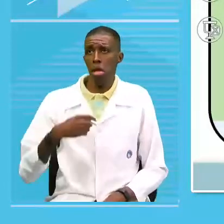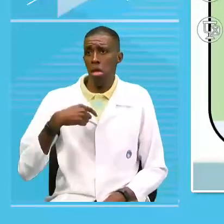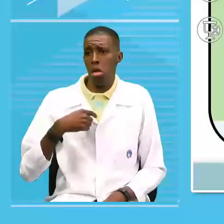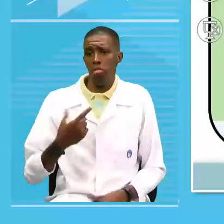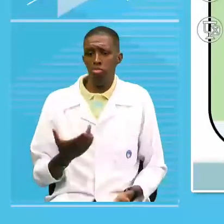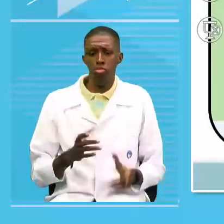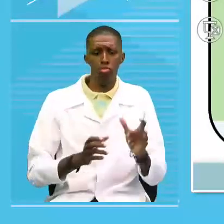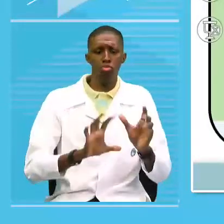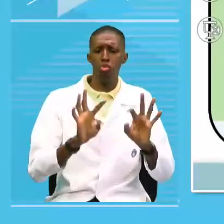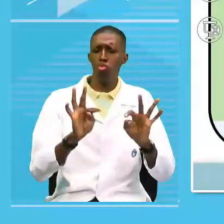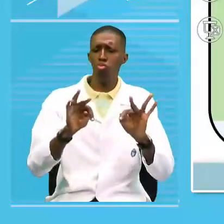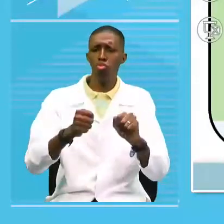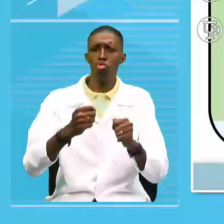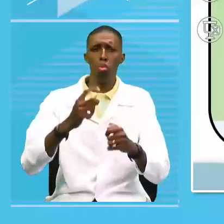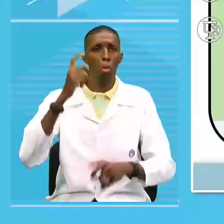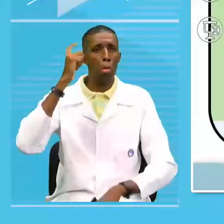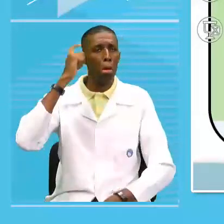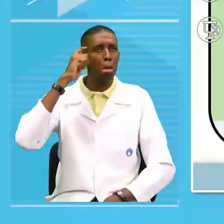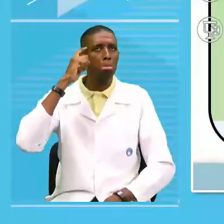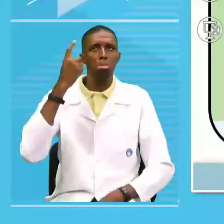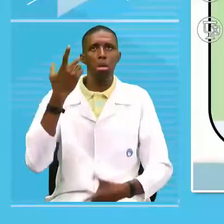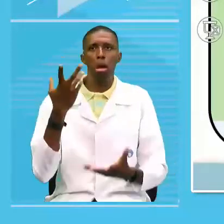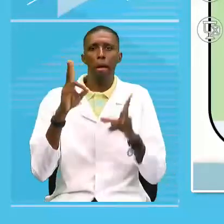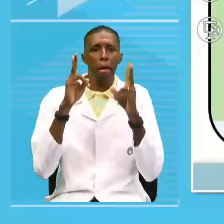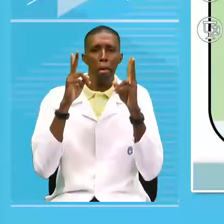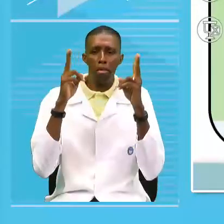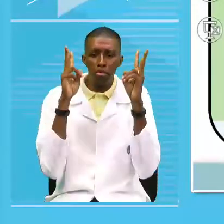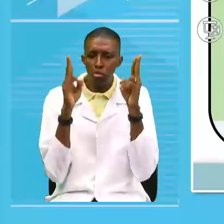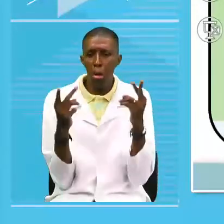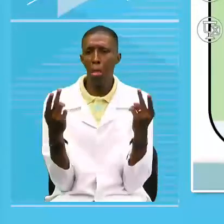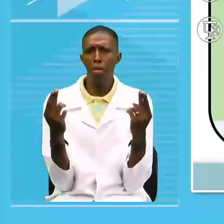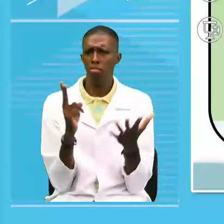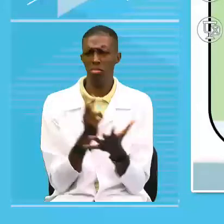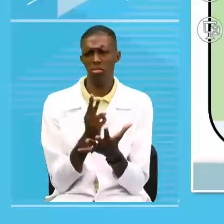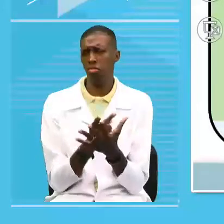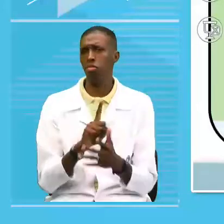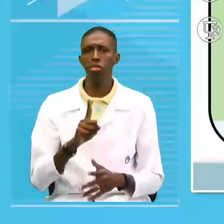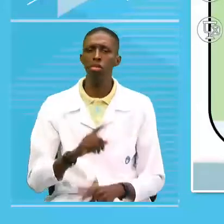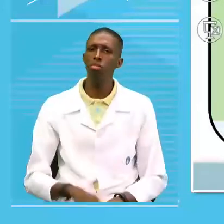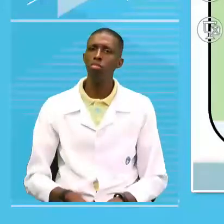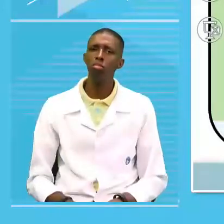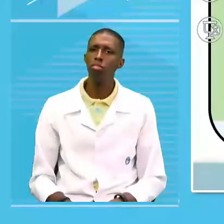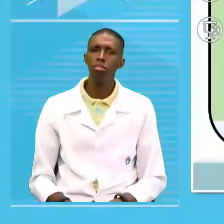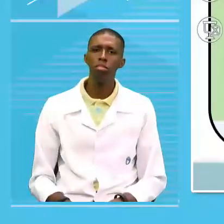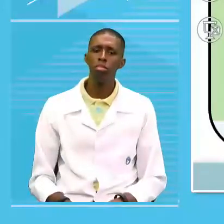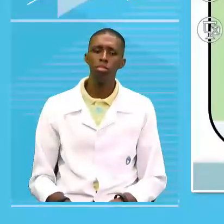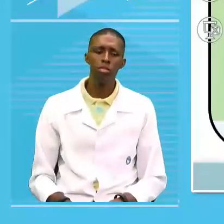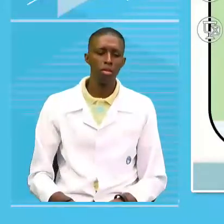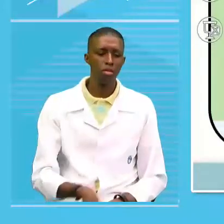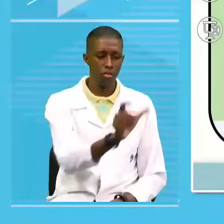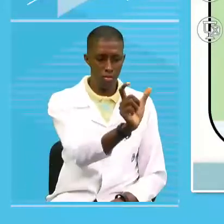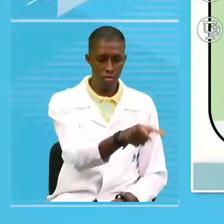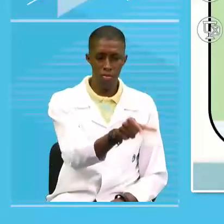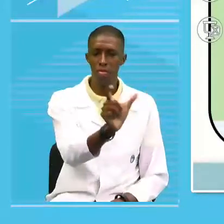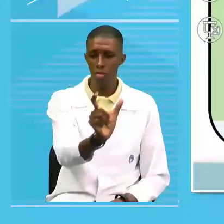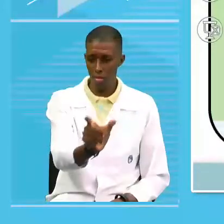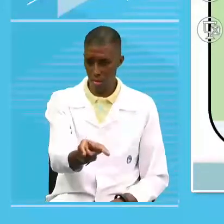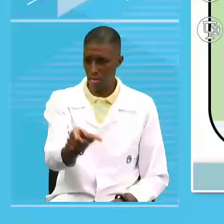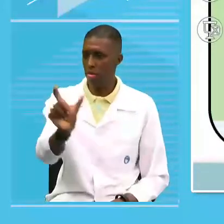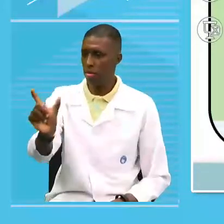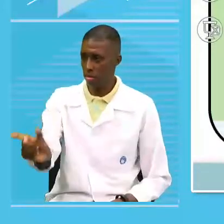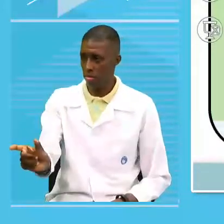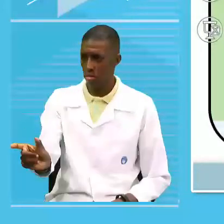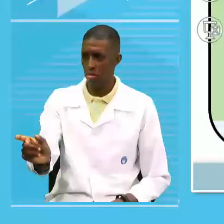a mim eu também não aprendo nada porque já tô ali né na minha bolha na minha zona de conforto